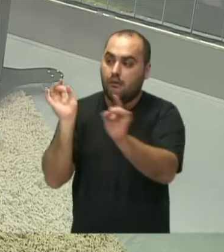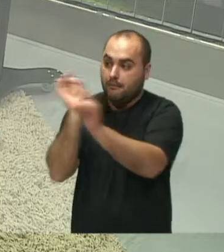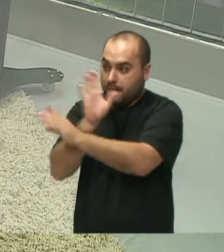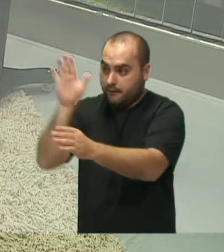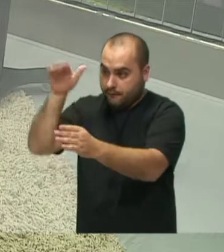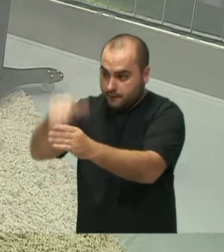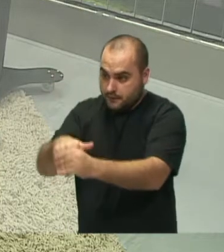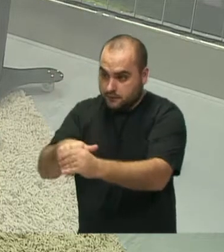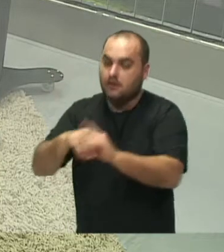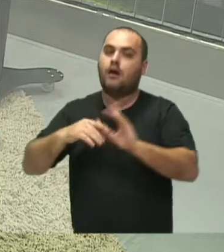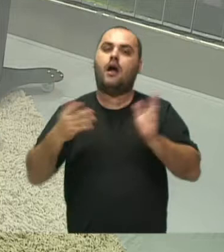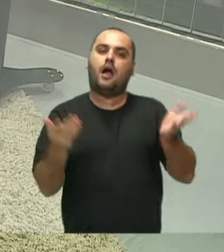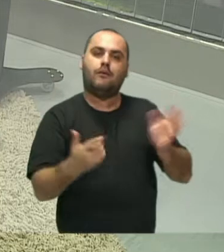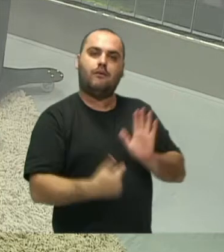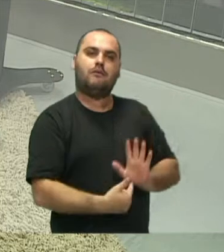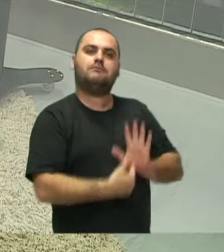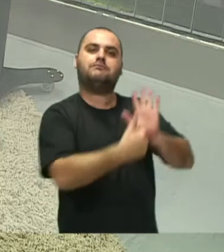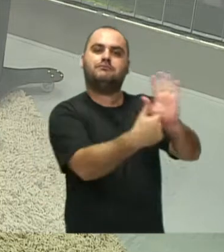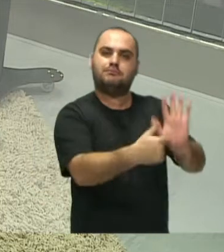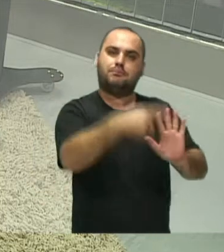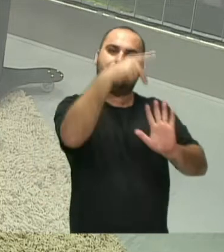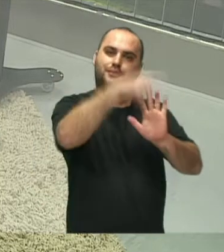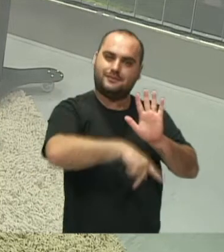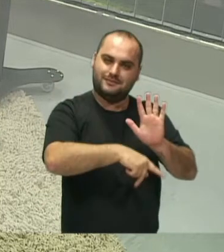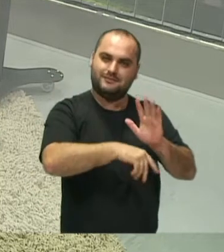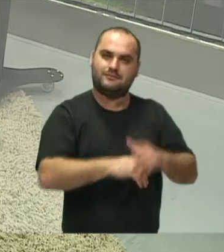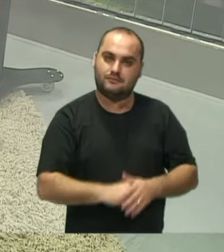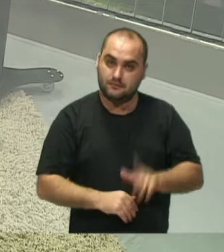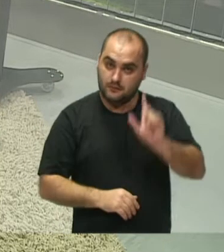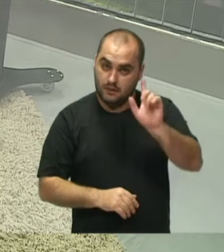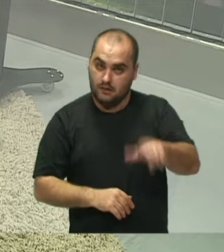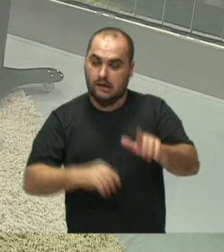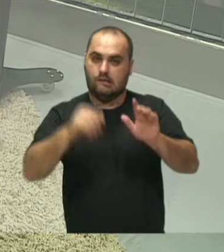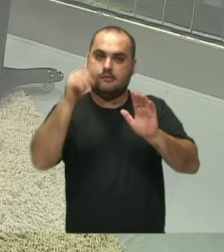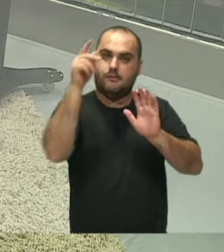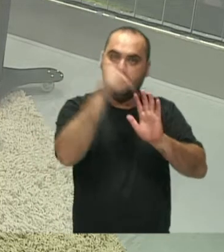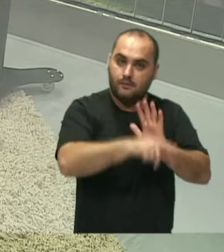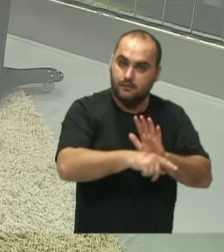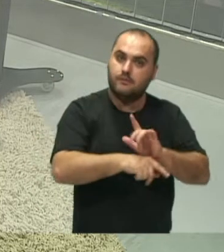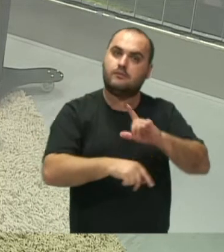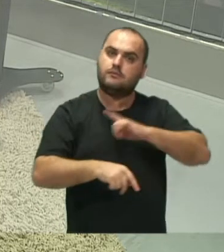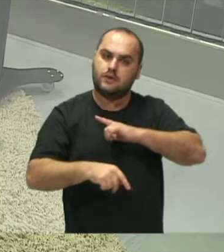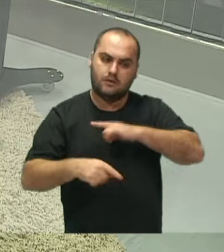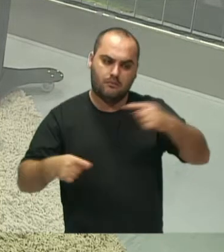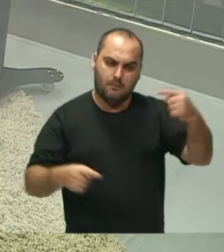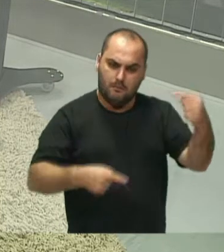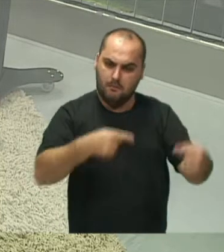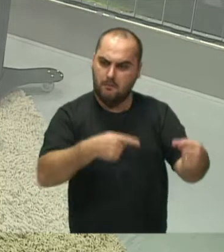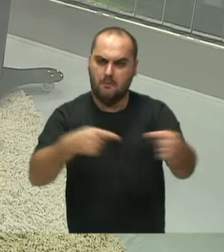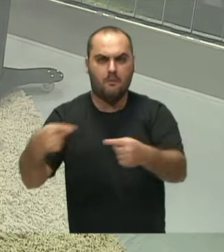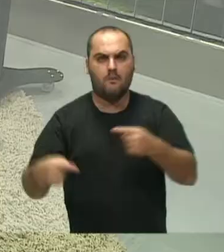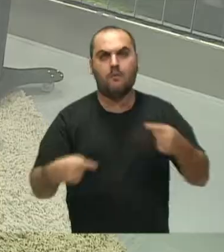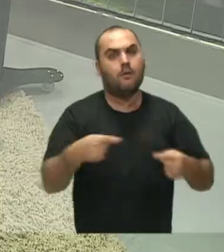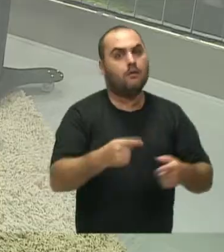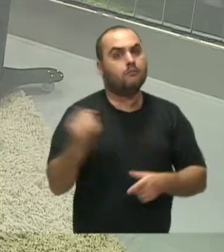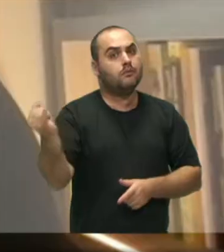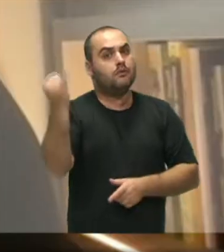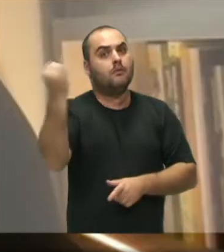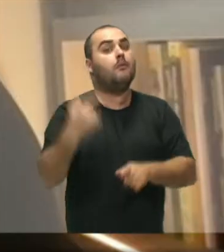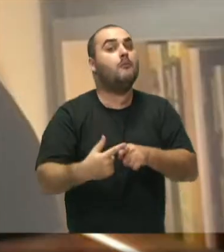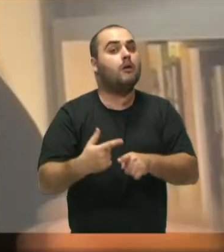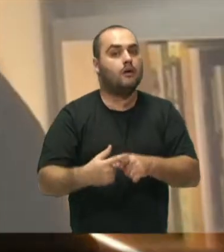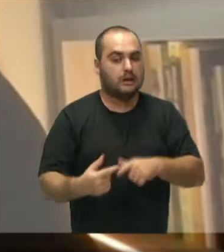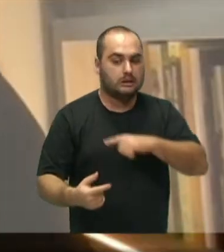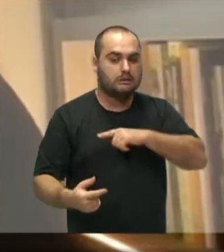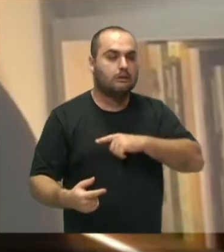à eleição para poder apresentar esse projeto eu sei que é um projeto que ele gera uma grande discussão porque tem as pessoas que são